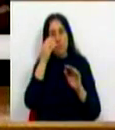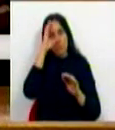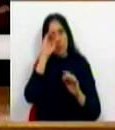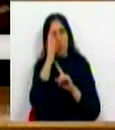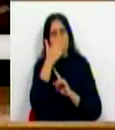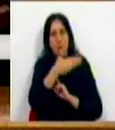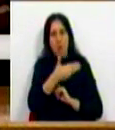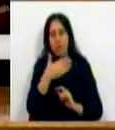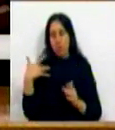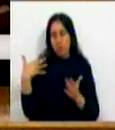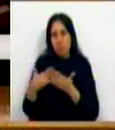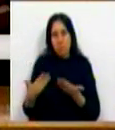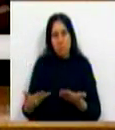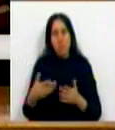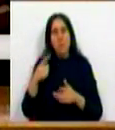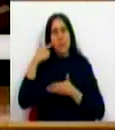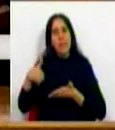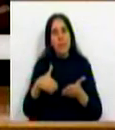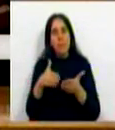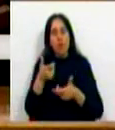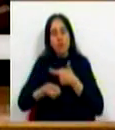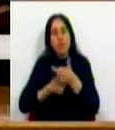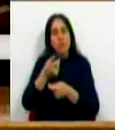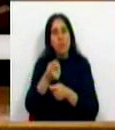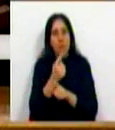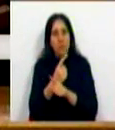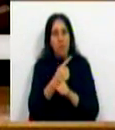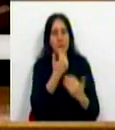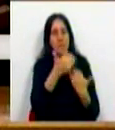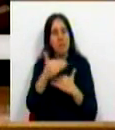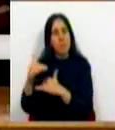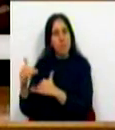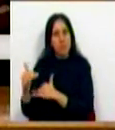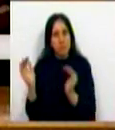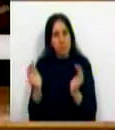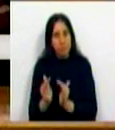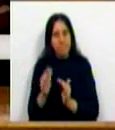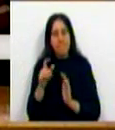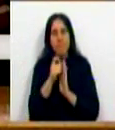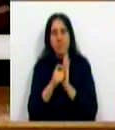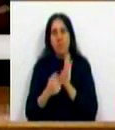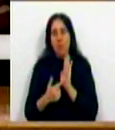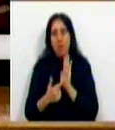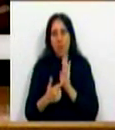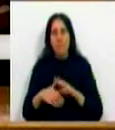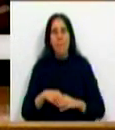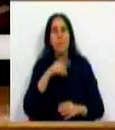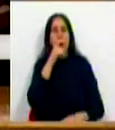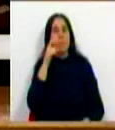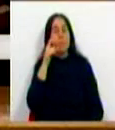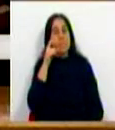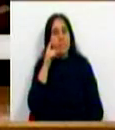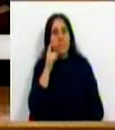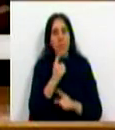atual e de traçar um caminho para que progressivamente elas possam ser limitadas. Faz parte desta agenda. O compromisso de reforçar o